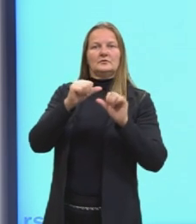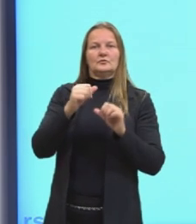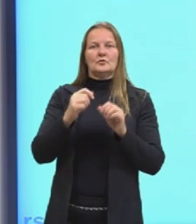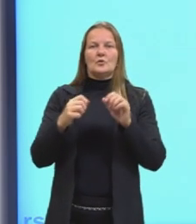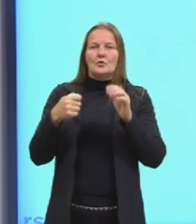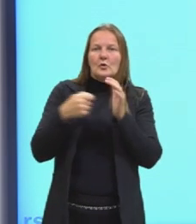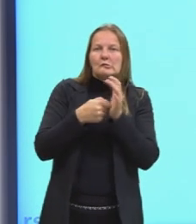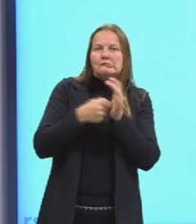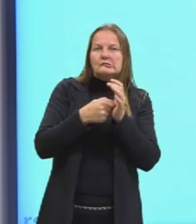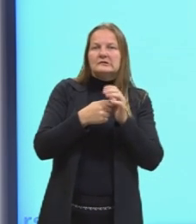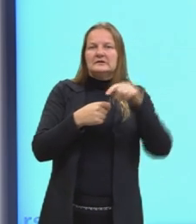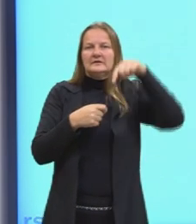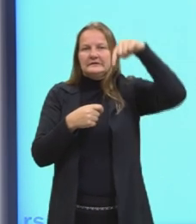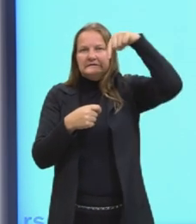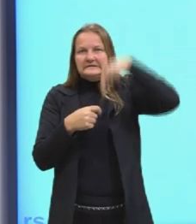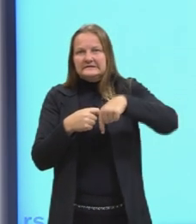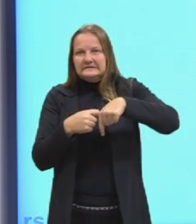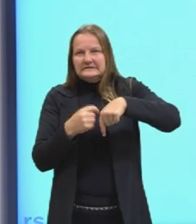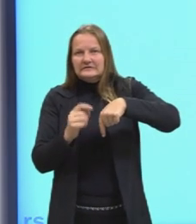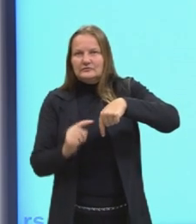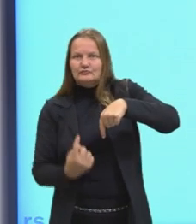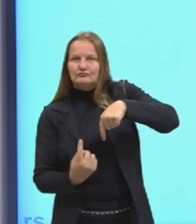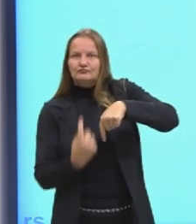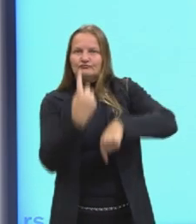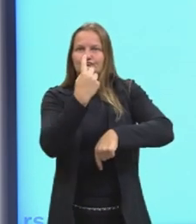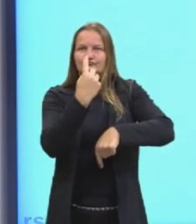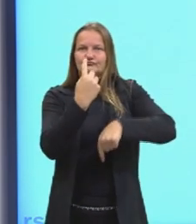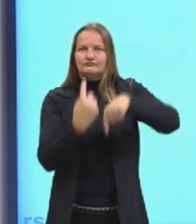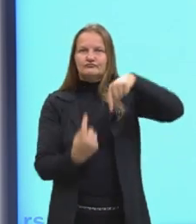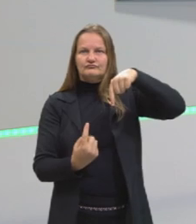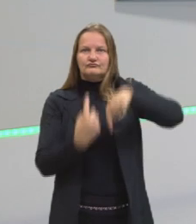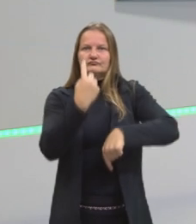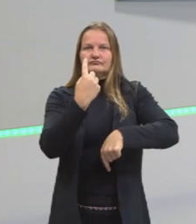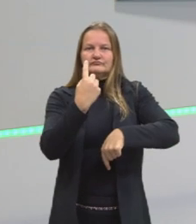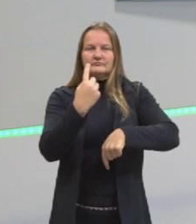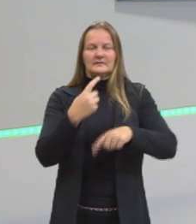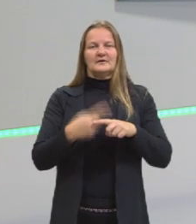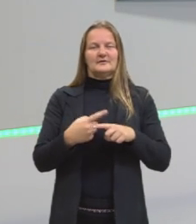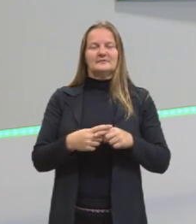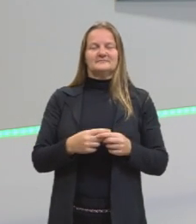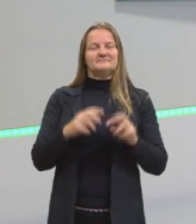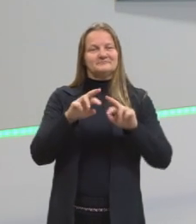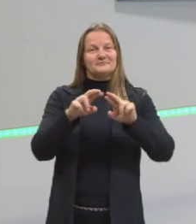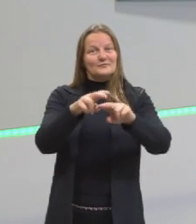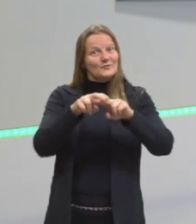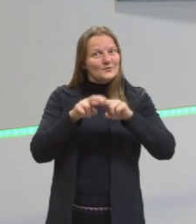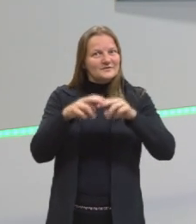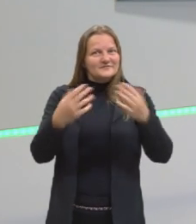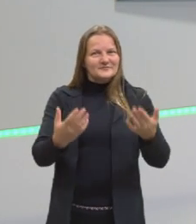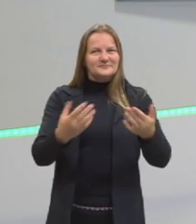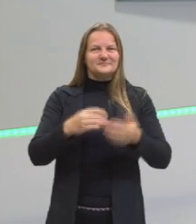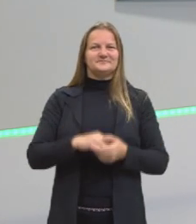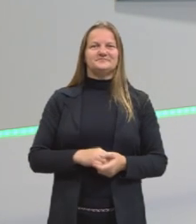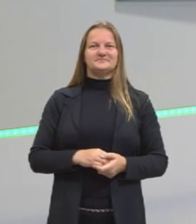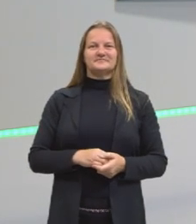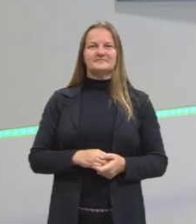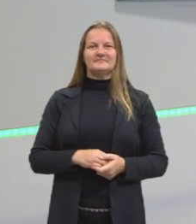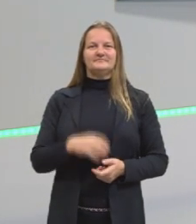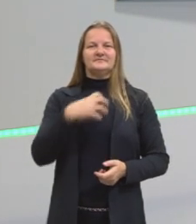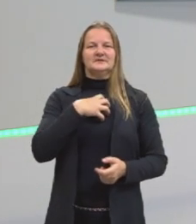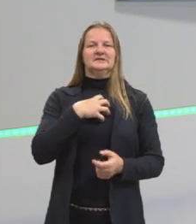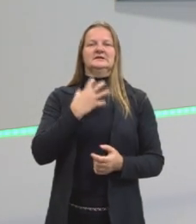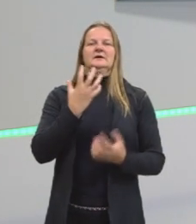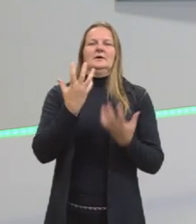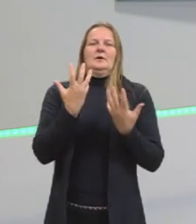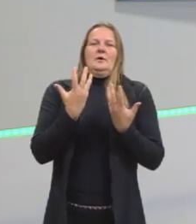lutando contra a força da gravidade que quer que a gente fique para baixo então por isso a gente se sente mais